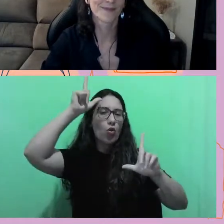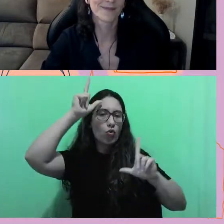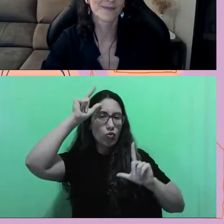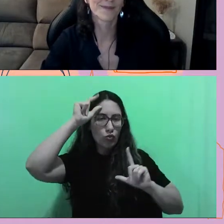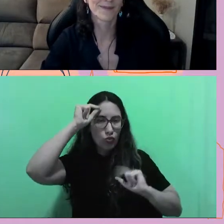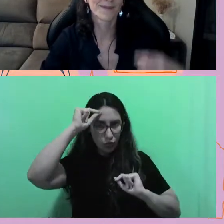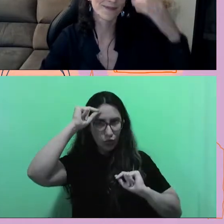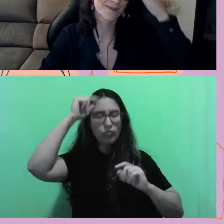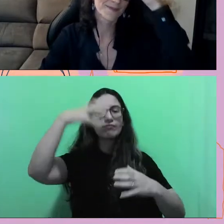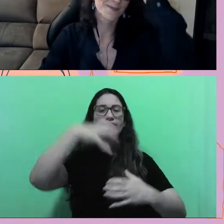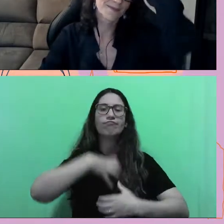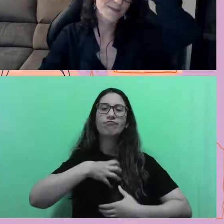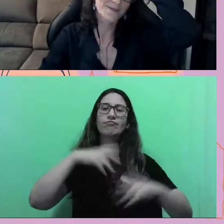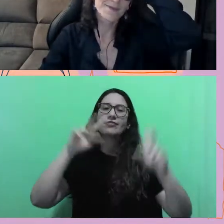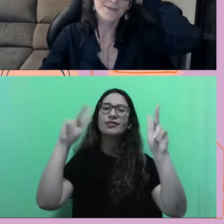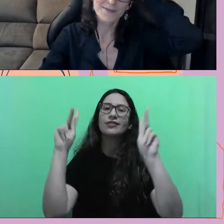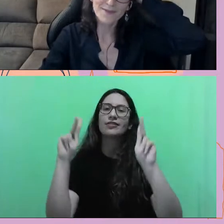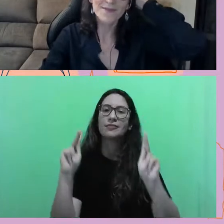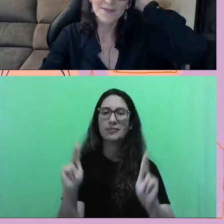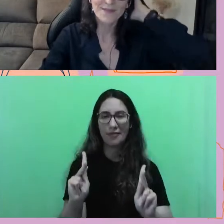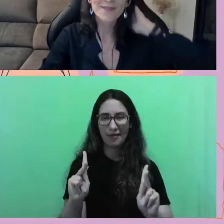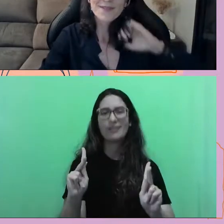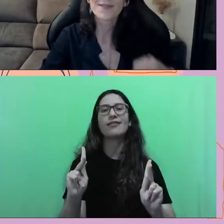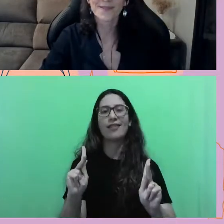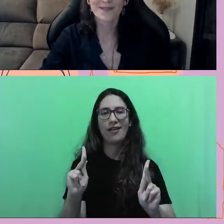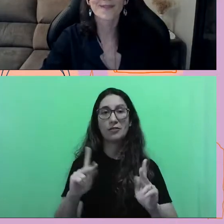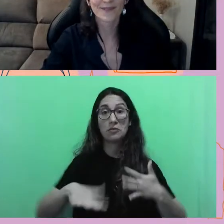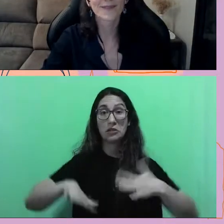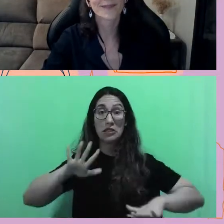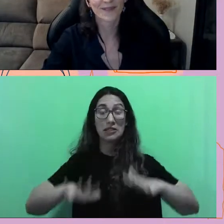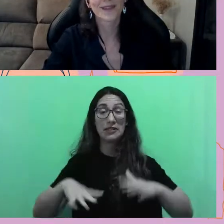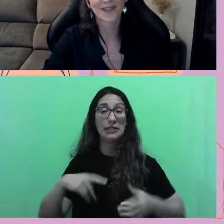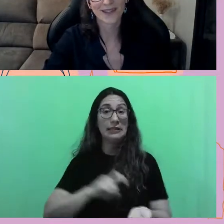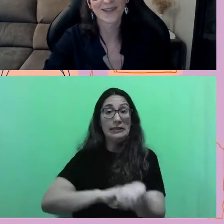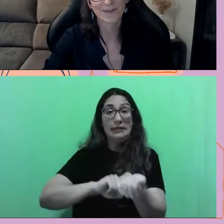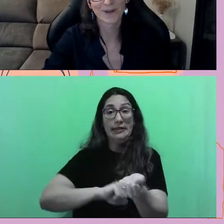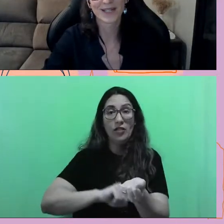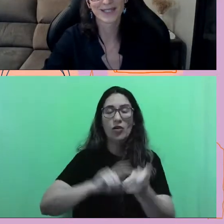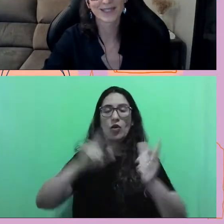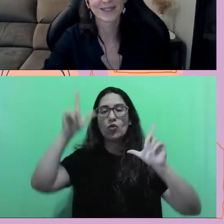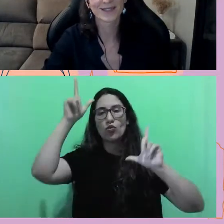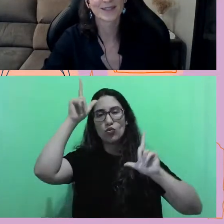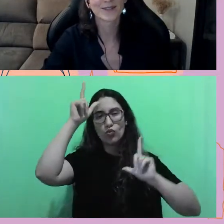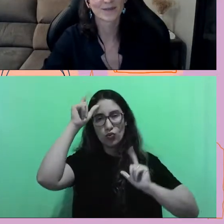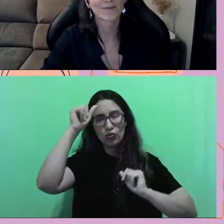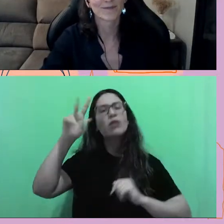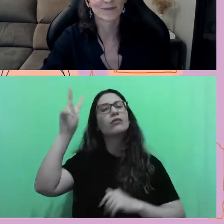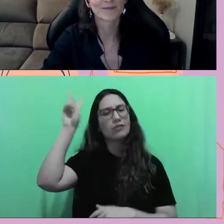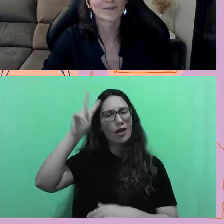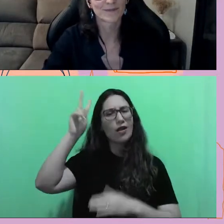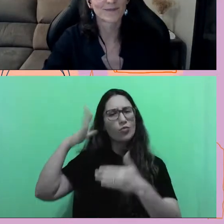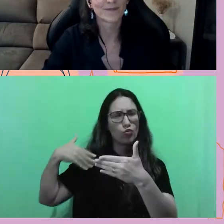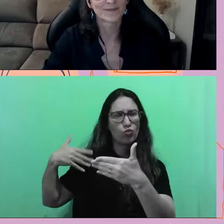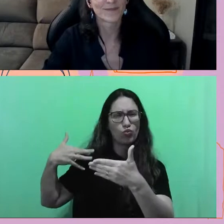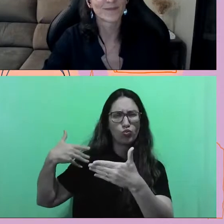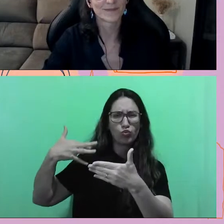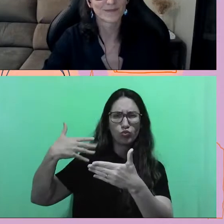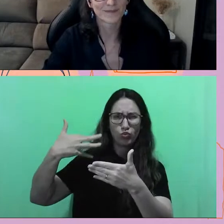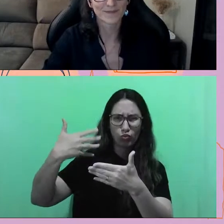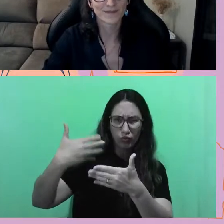as suas fúrias por destruição do mundo. Enfim, tem uma série de histórias que a